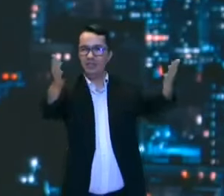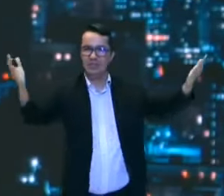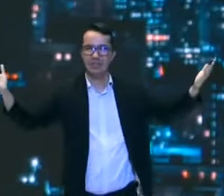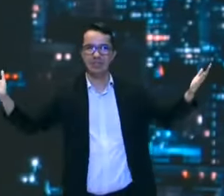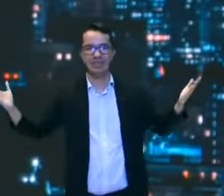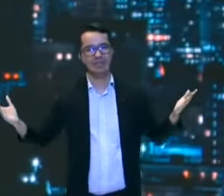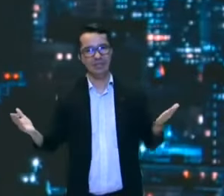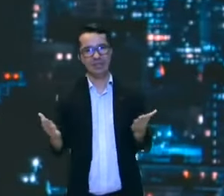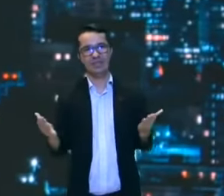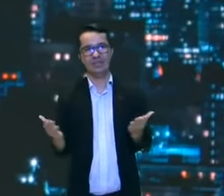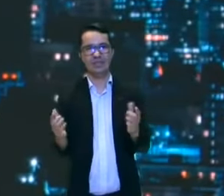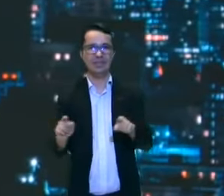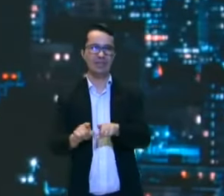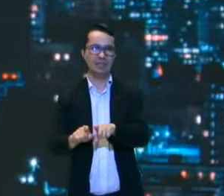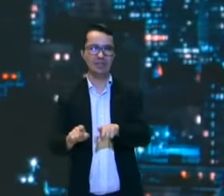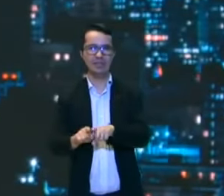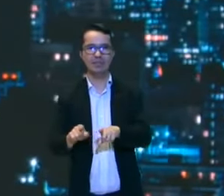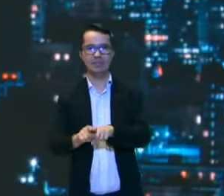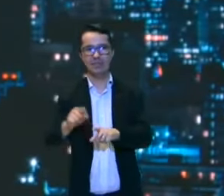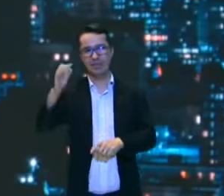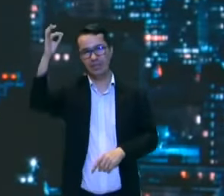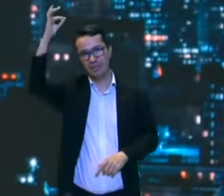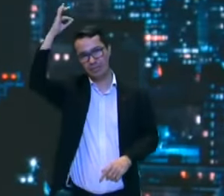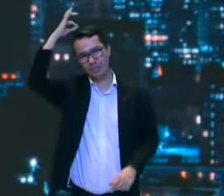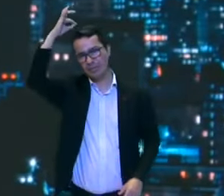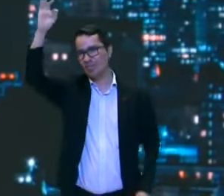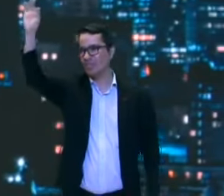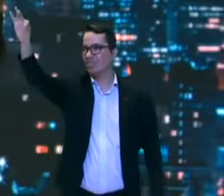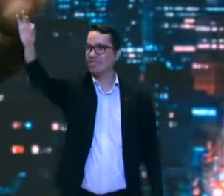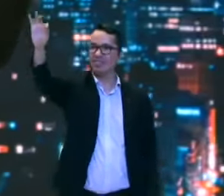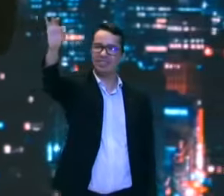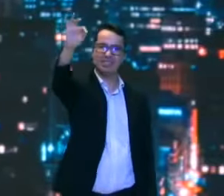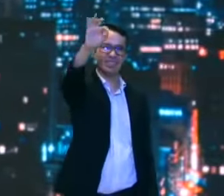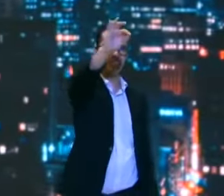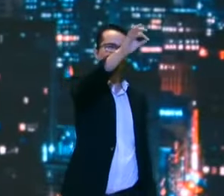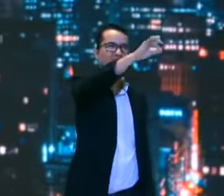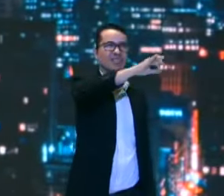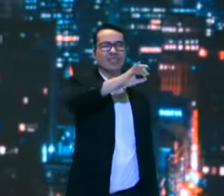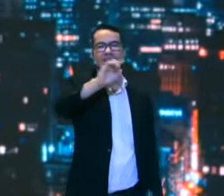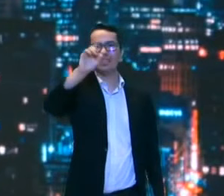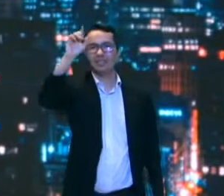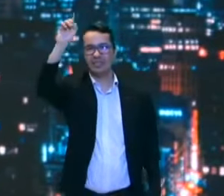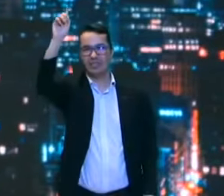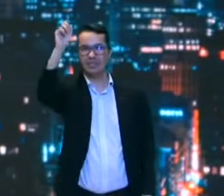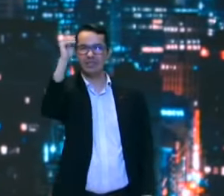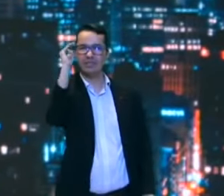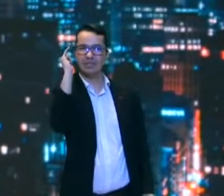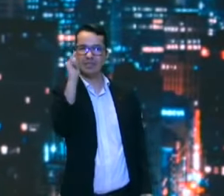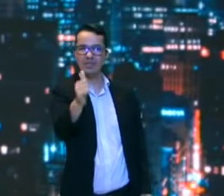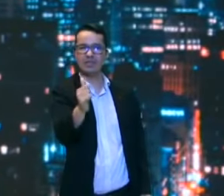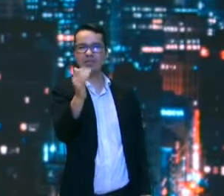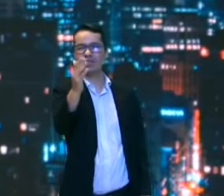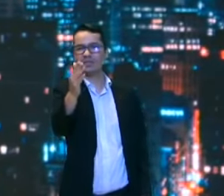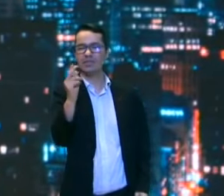haja força. Vem, Espírito de Deus, vem. Se Deus falou contigo, fica de pé.